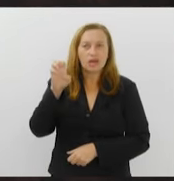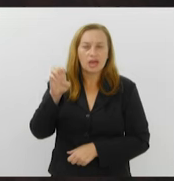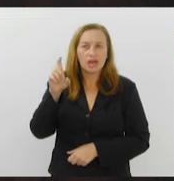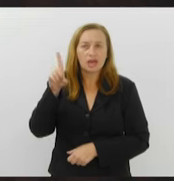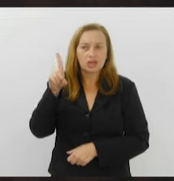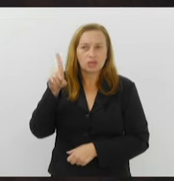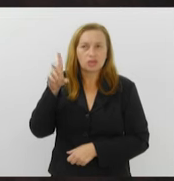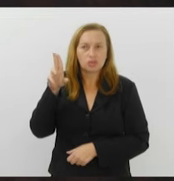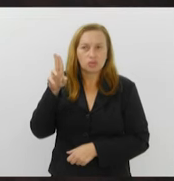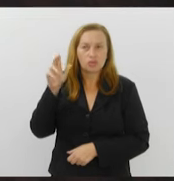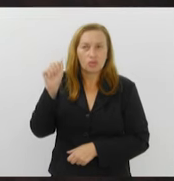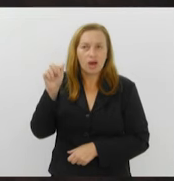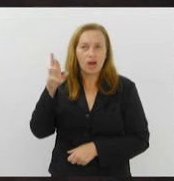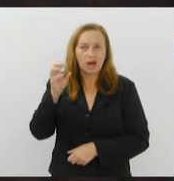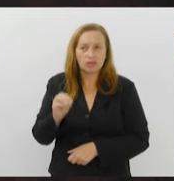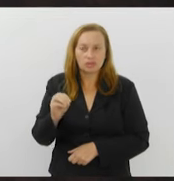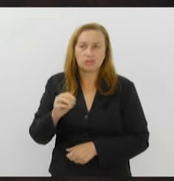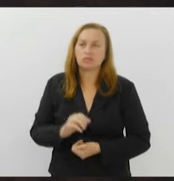Eduardo Cavalieri.